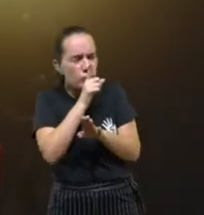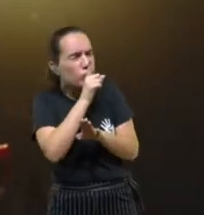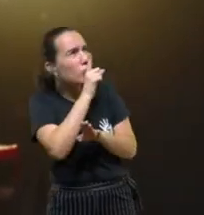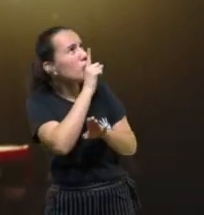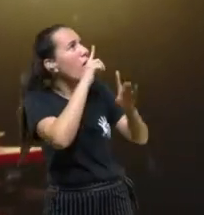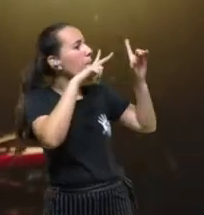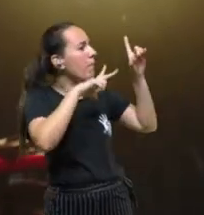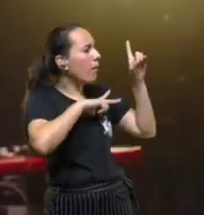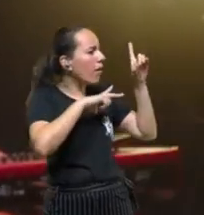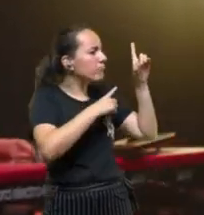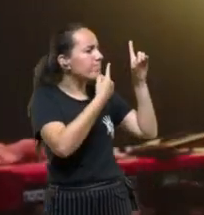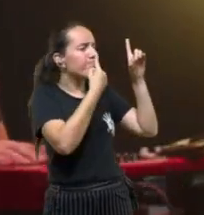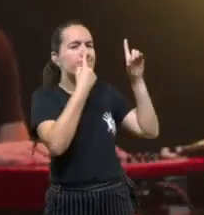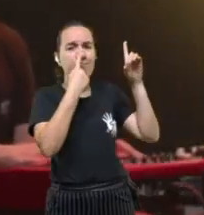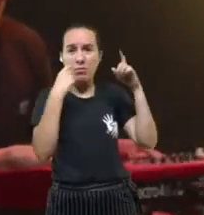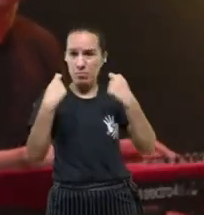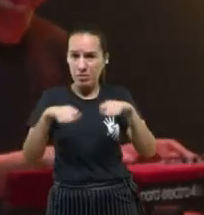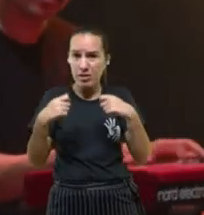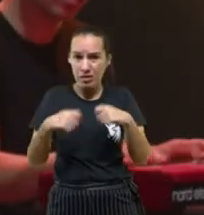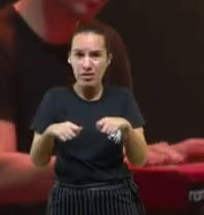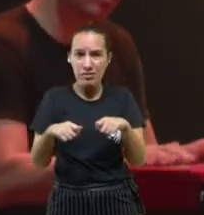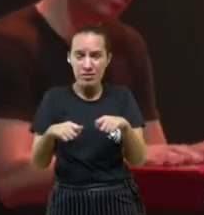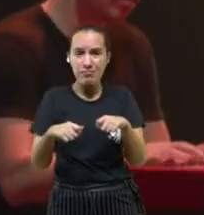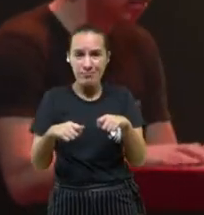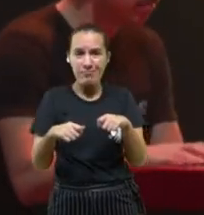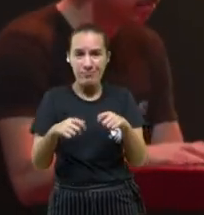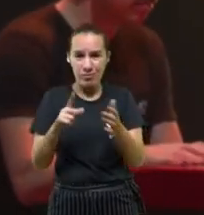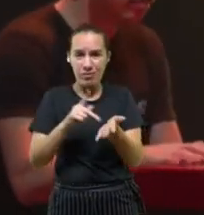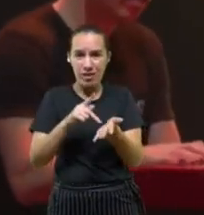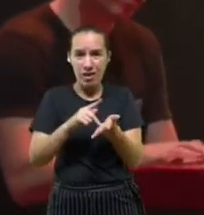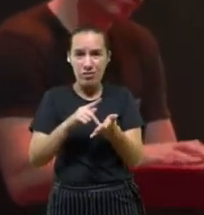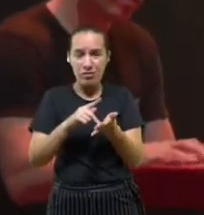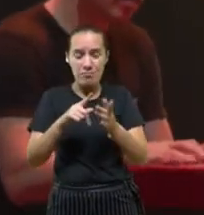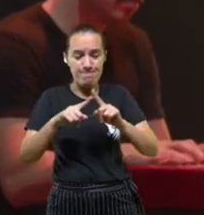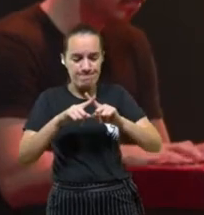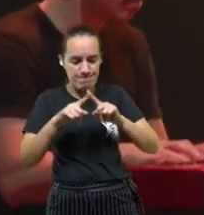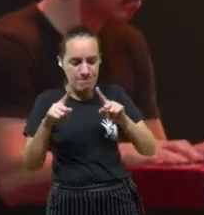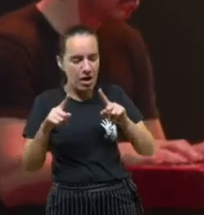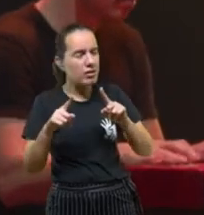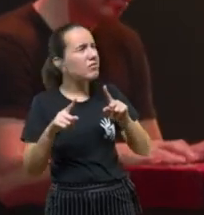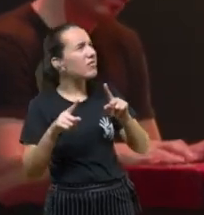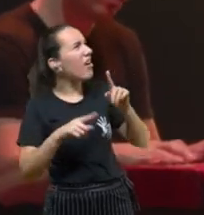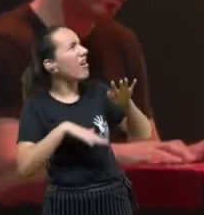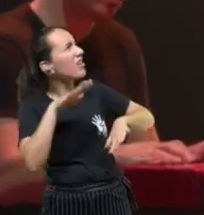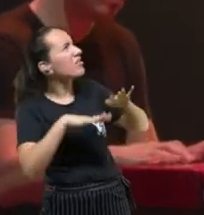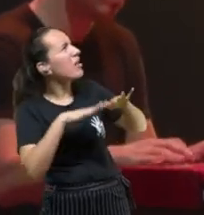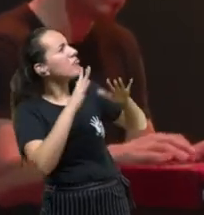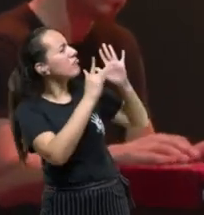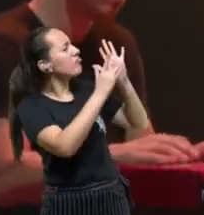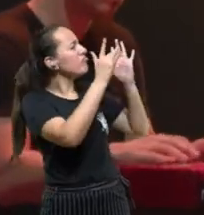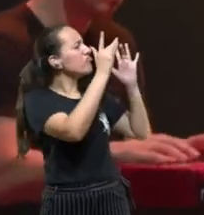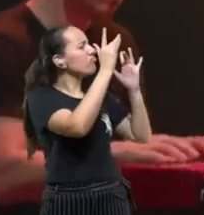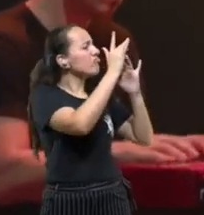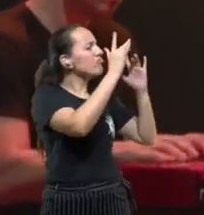Mas, queridos, a nossa percepção de Jesus